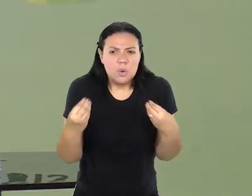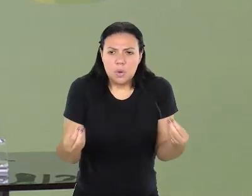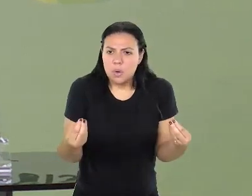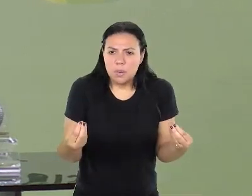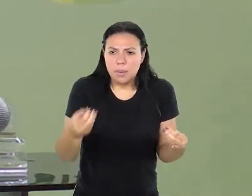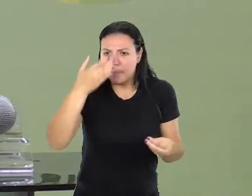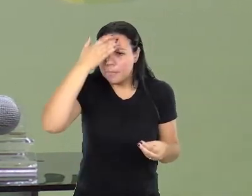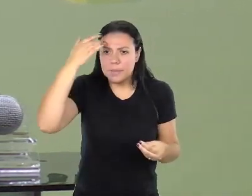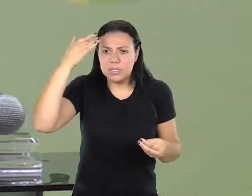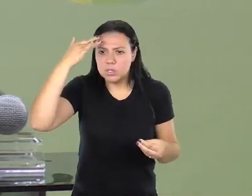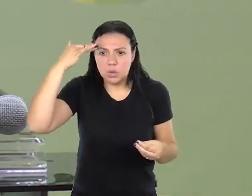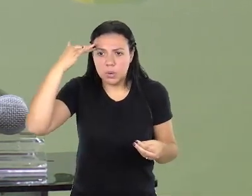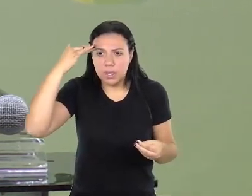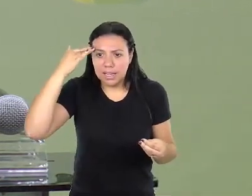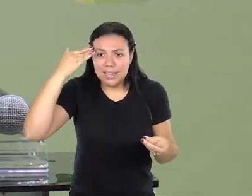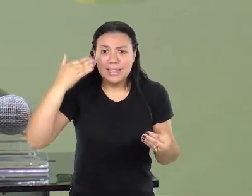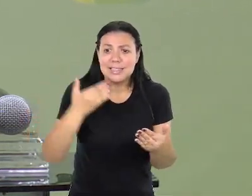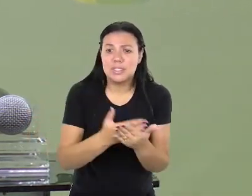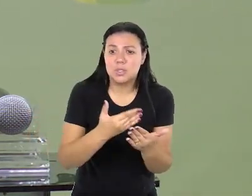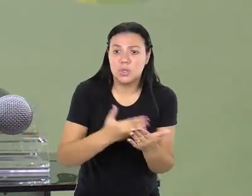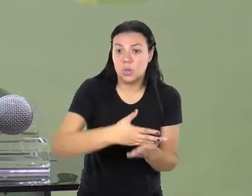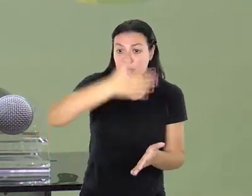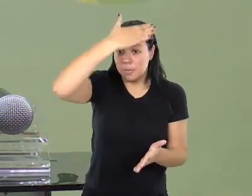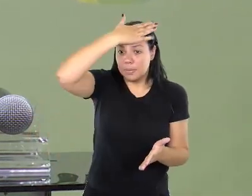tribo? É Deus.